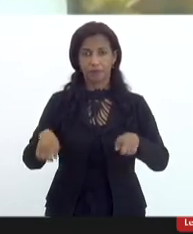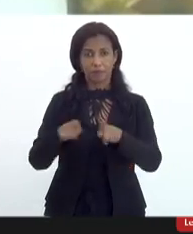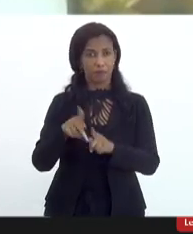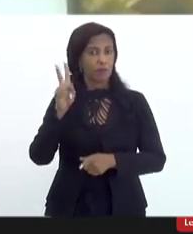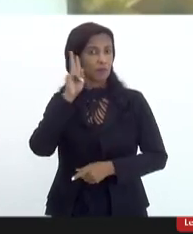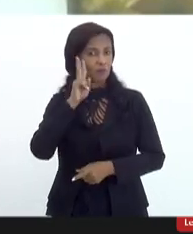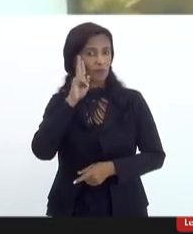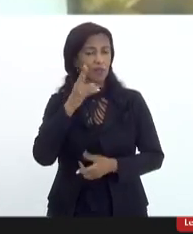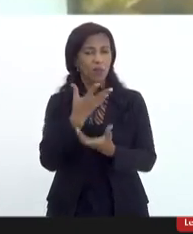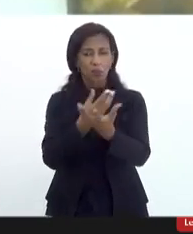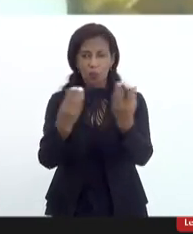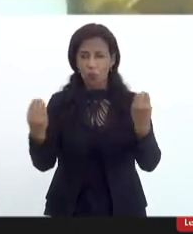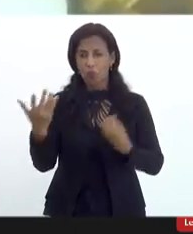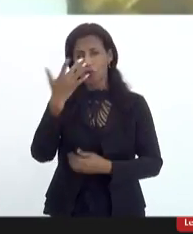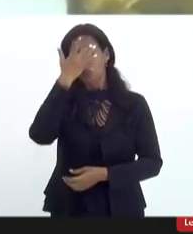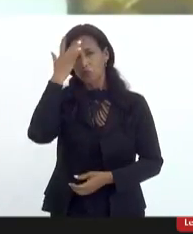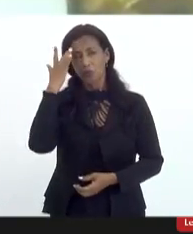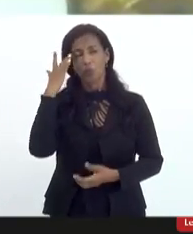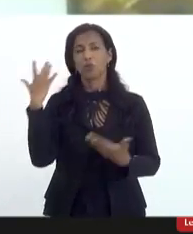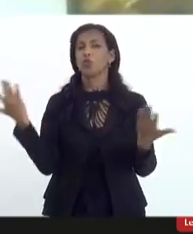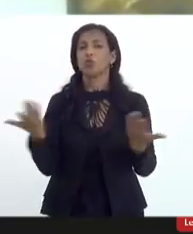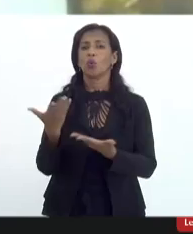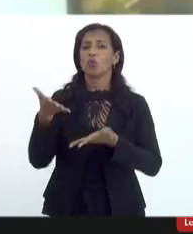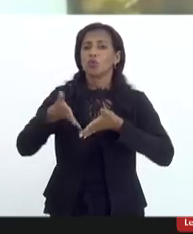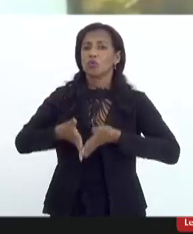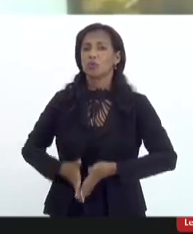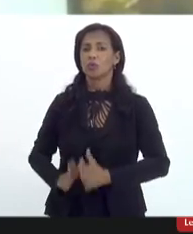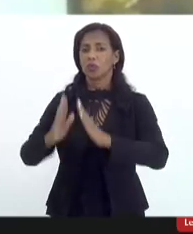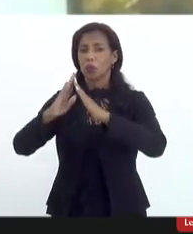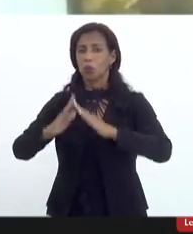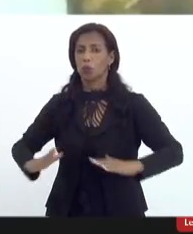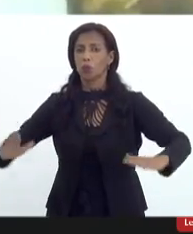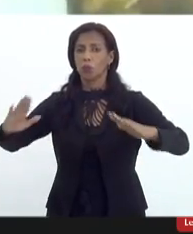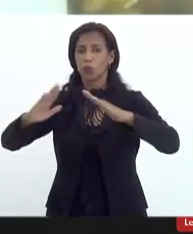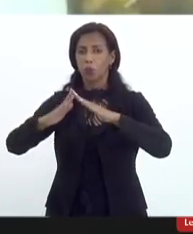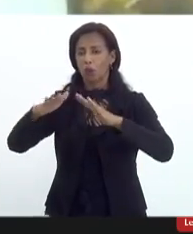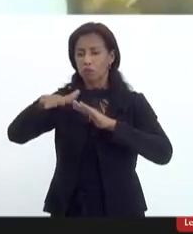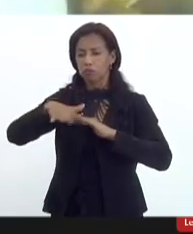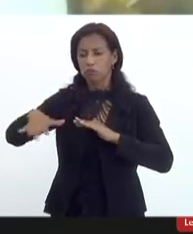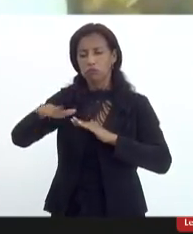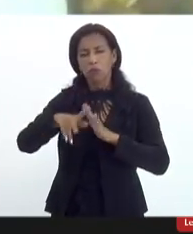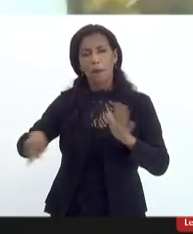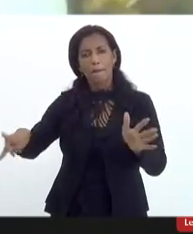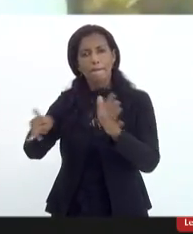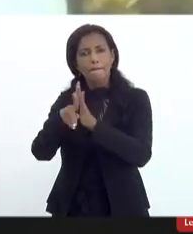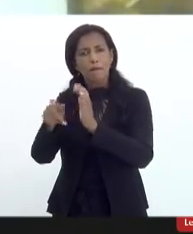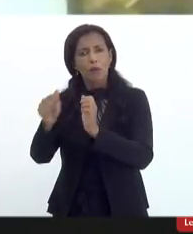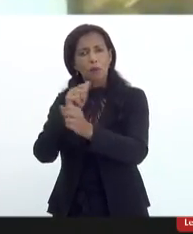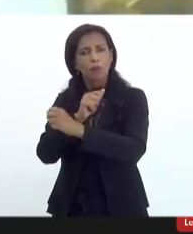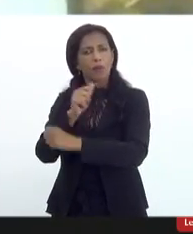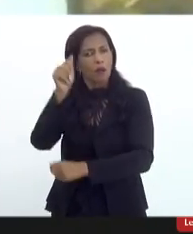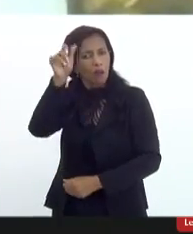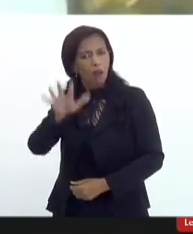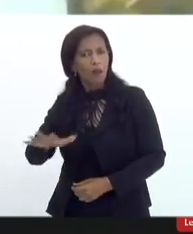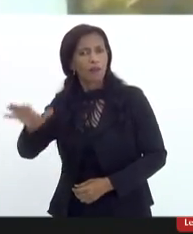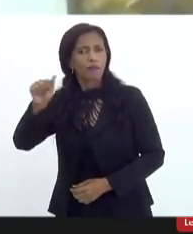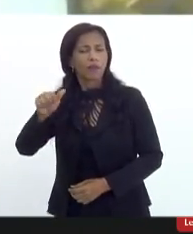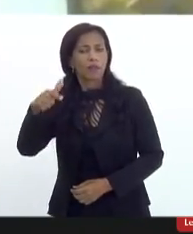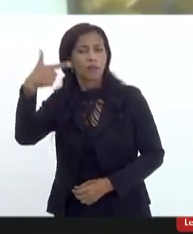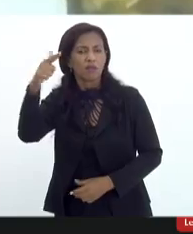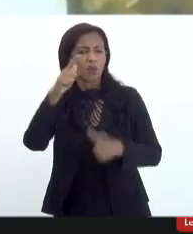historicamente, muitas pessoas hoje que não nasceram em terreiro, que são de matriz africana, que vêm de territórios de